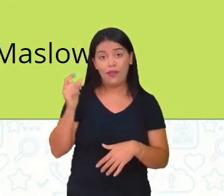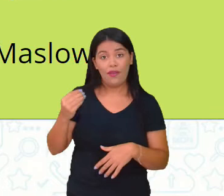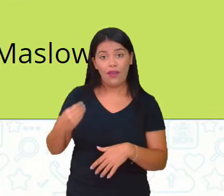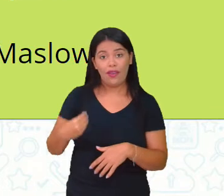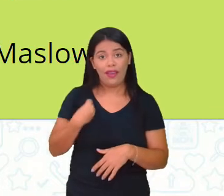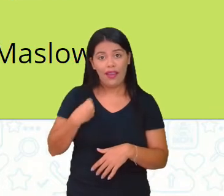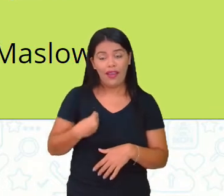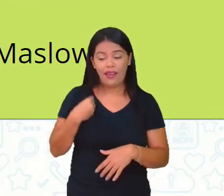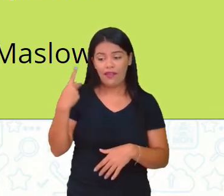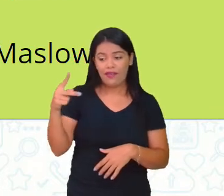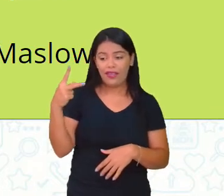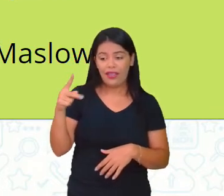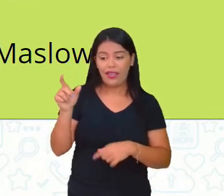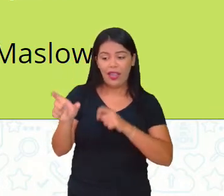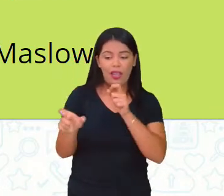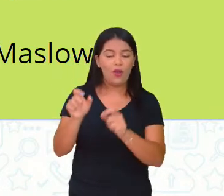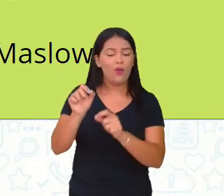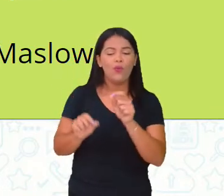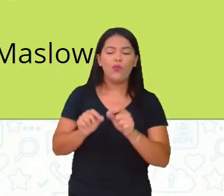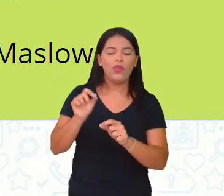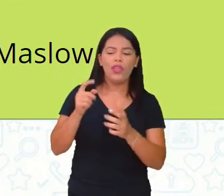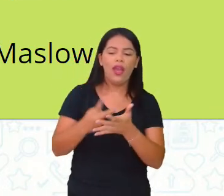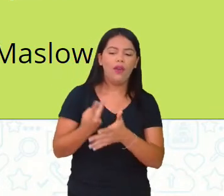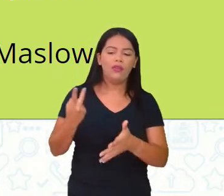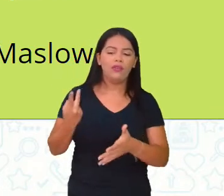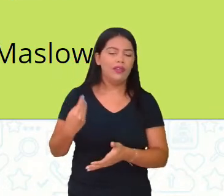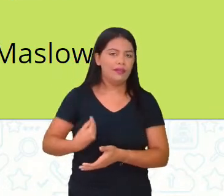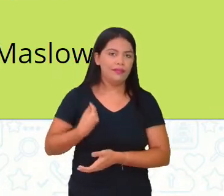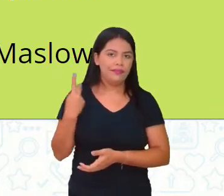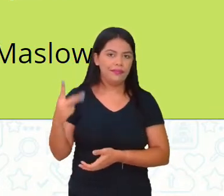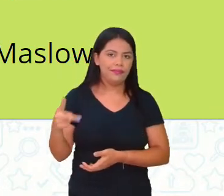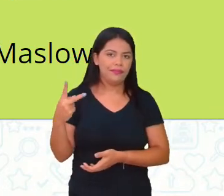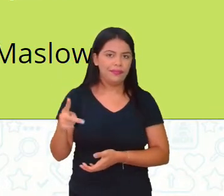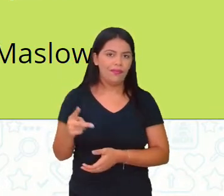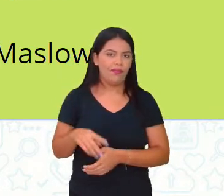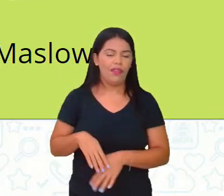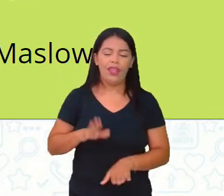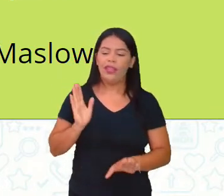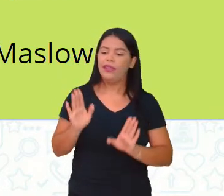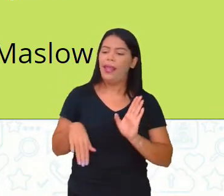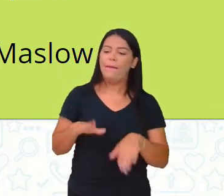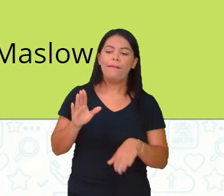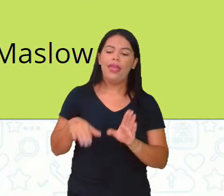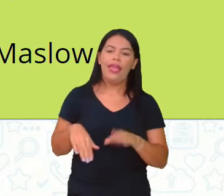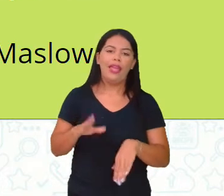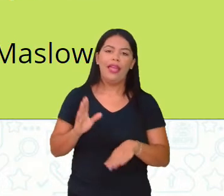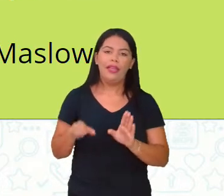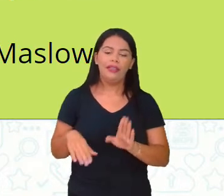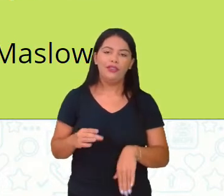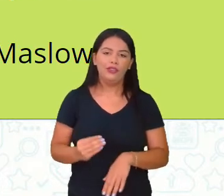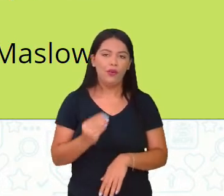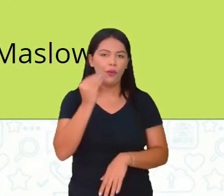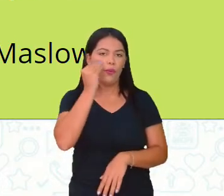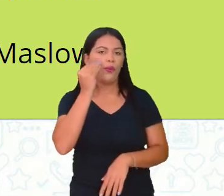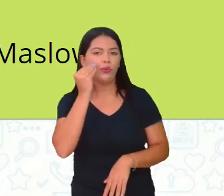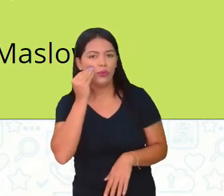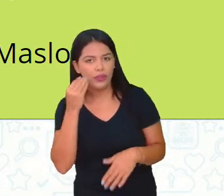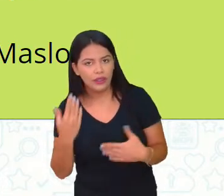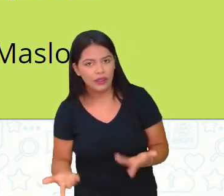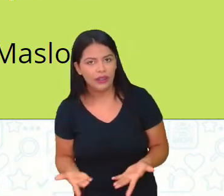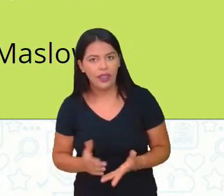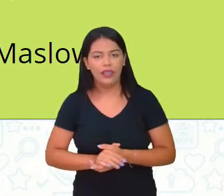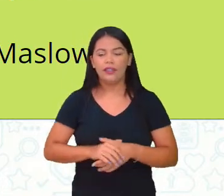O que acontece na sua vida, não é? Depende dessas oportunidades. Então,